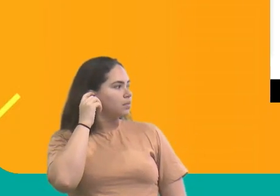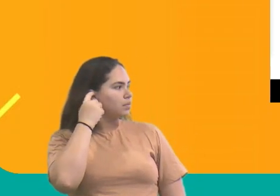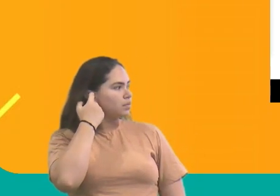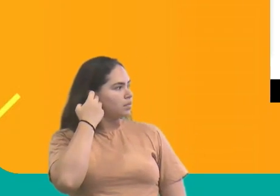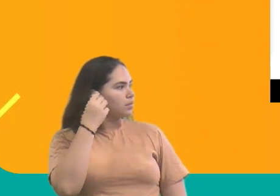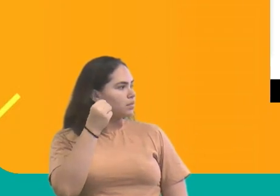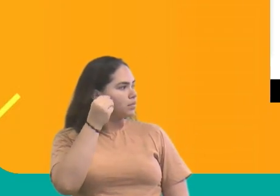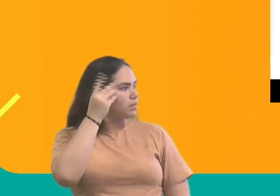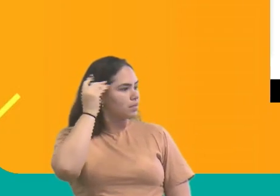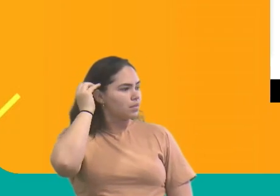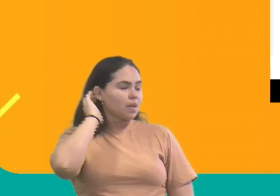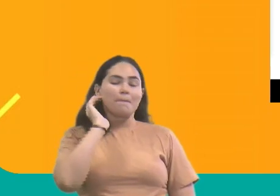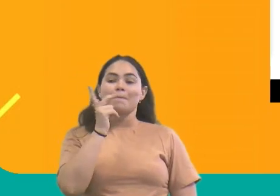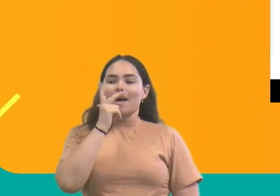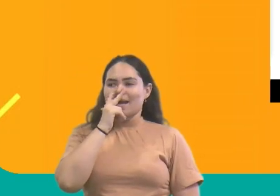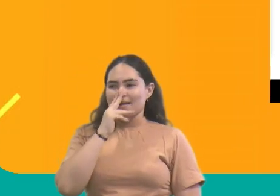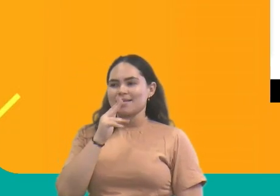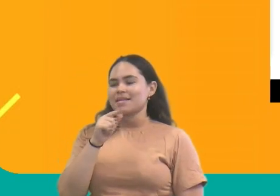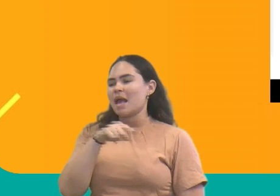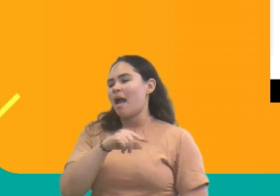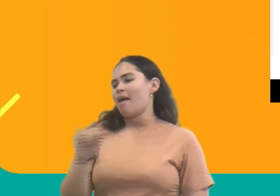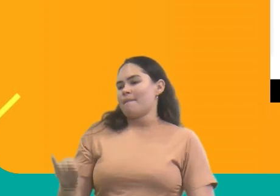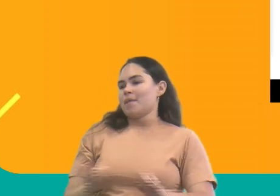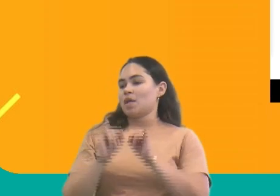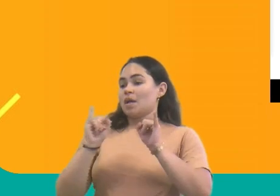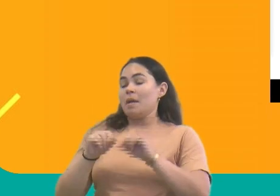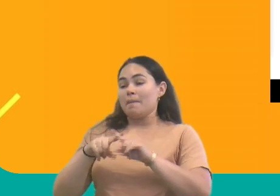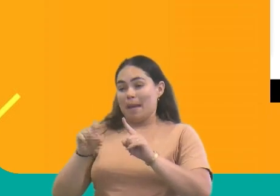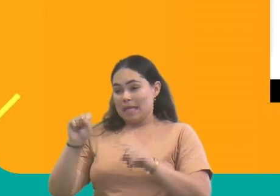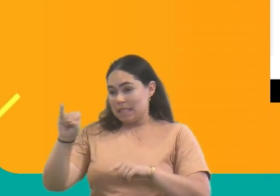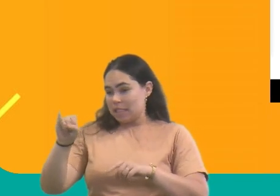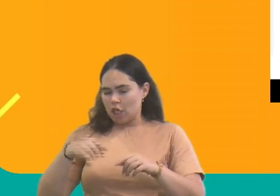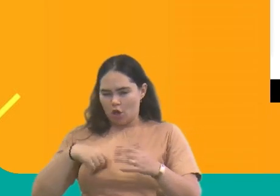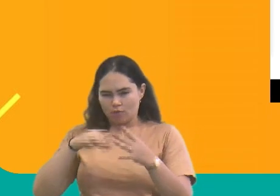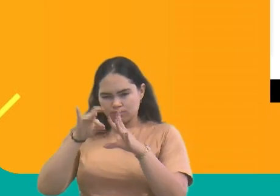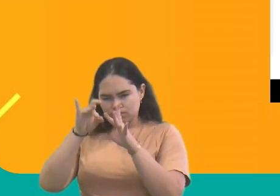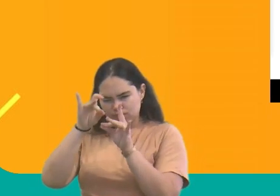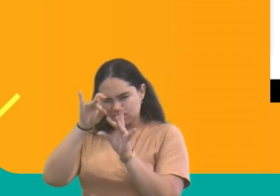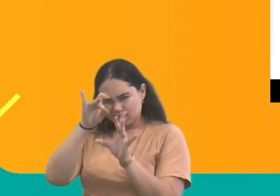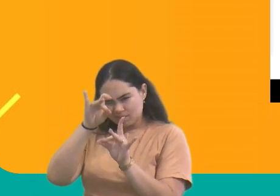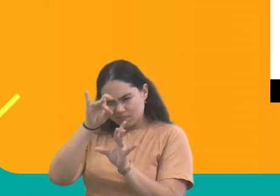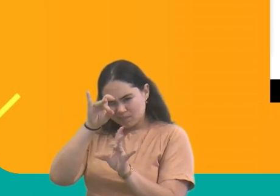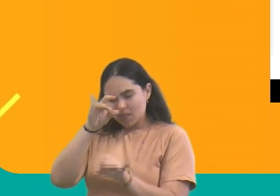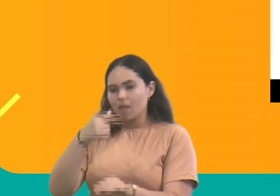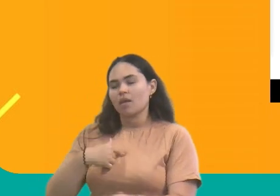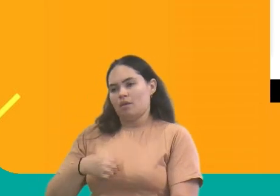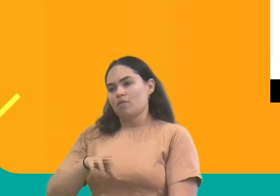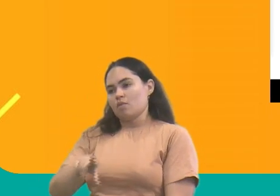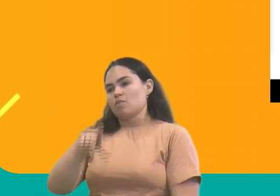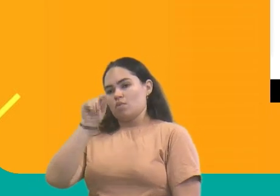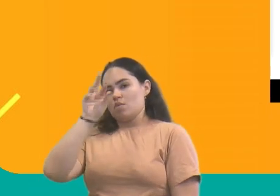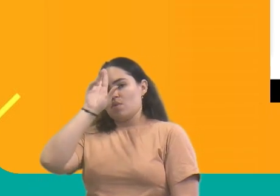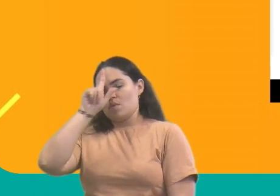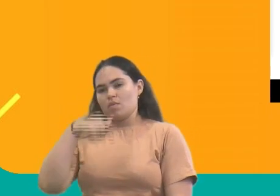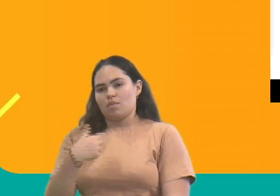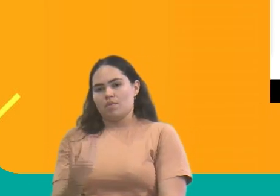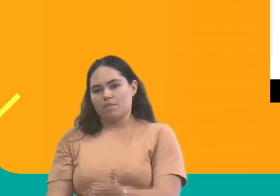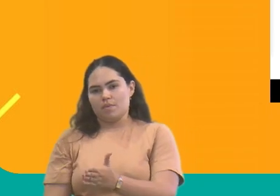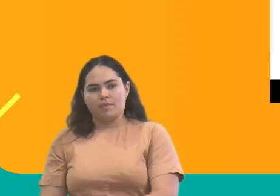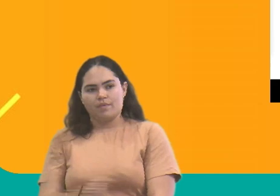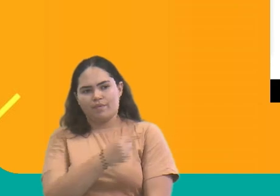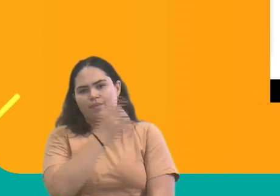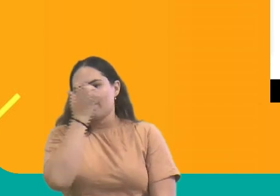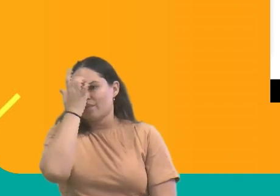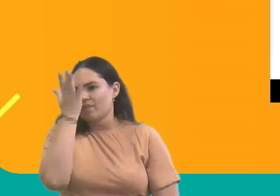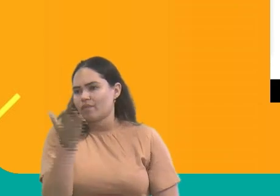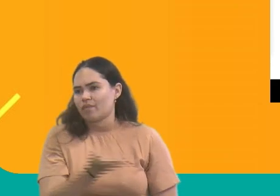questão boba, mas se eu não prestar atenção em todas essas classificações, eu perco uma questão